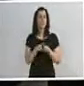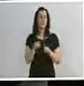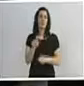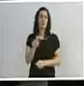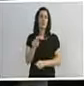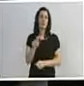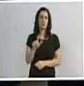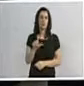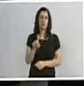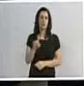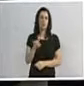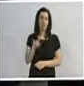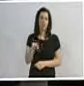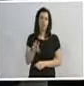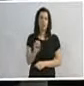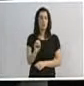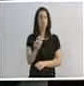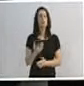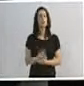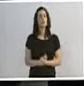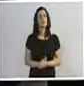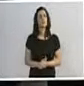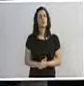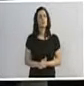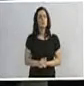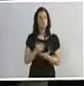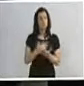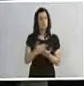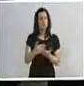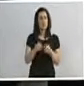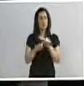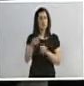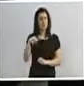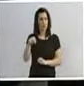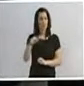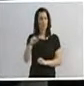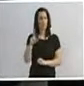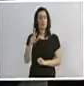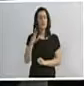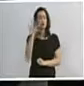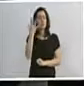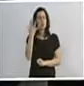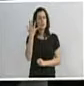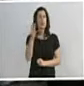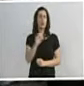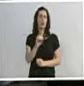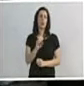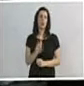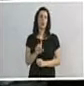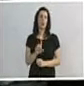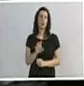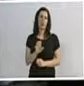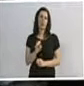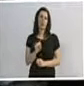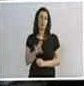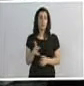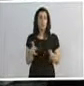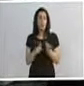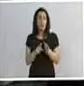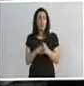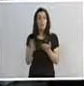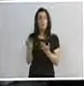o interesse do governo do estado trazer para Blumenau, no início de novembro, a realização da ULESC, que são os Jogos da Juventude